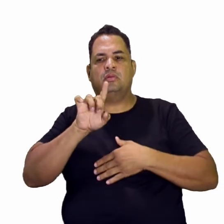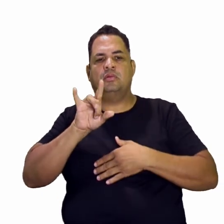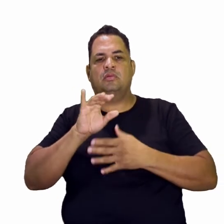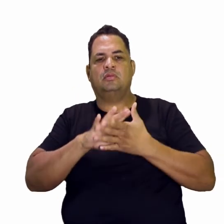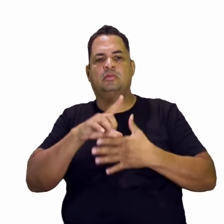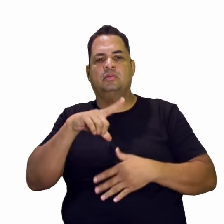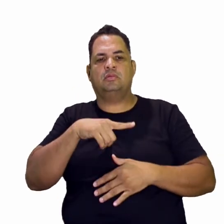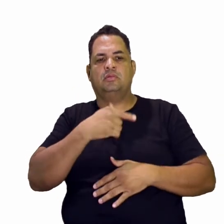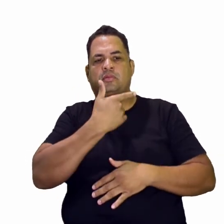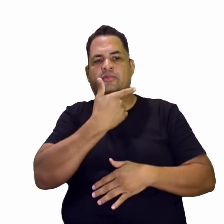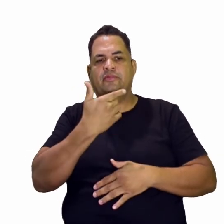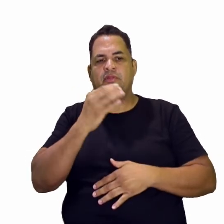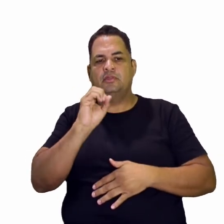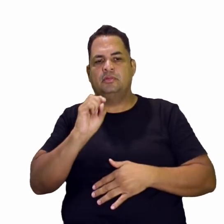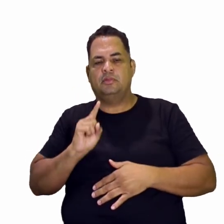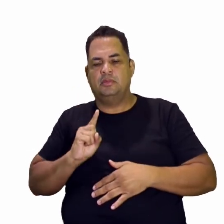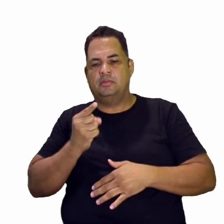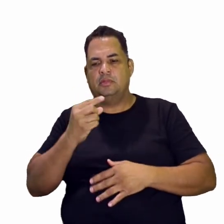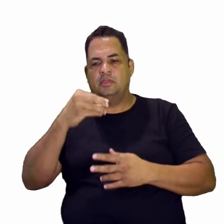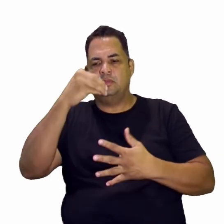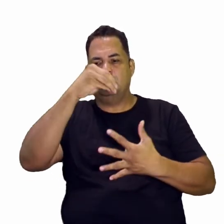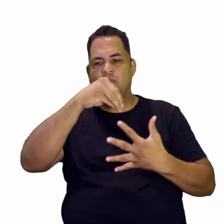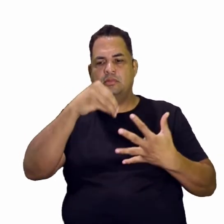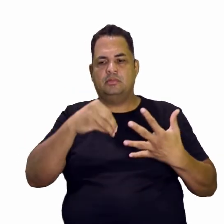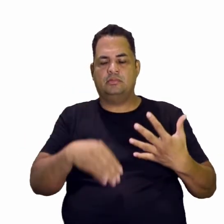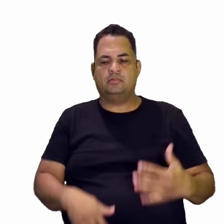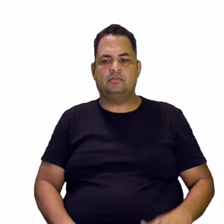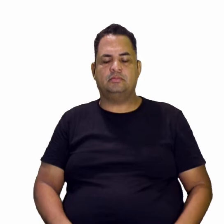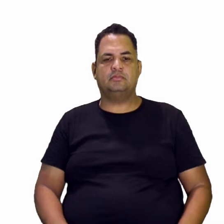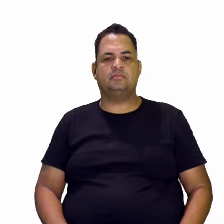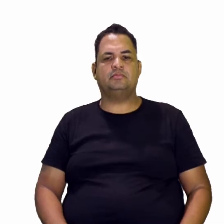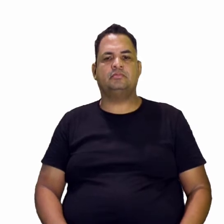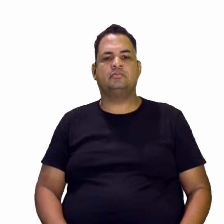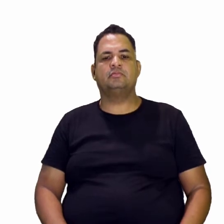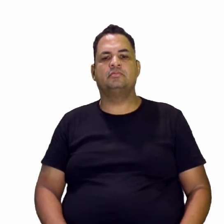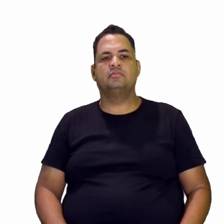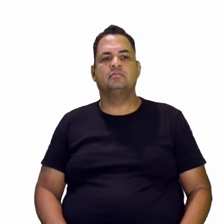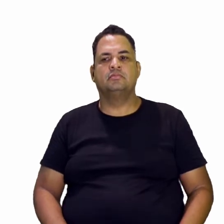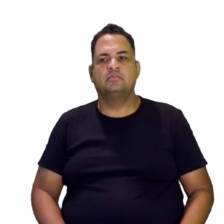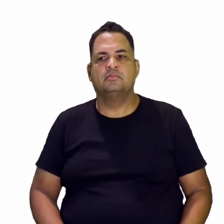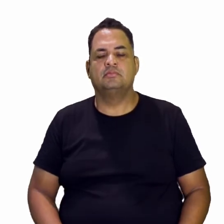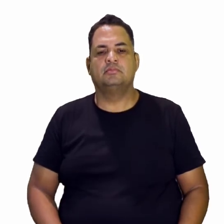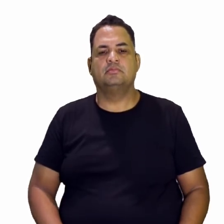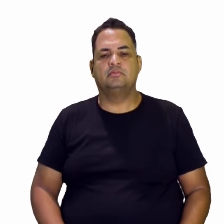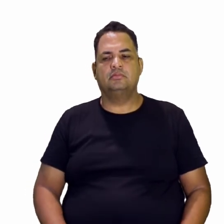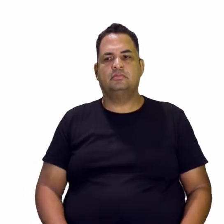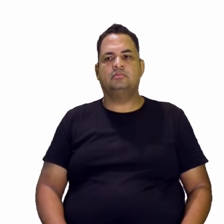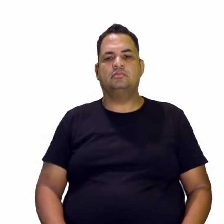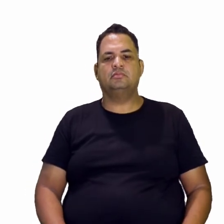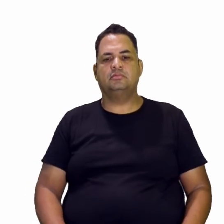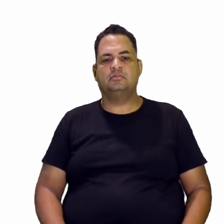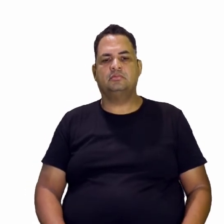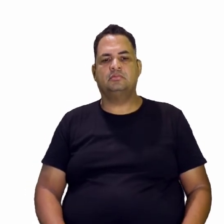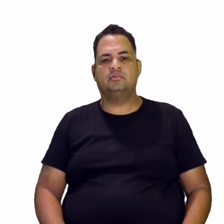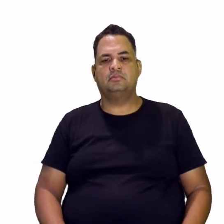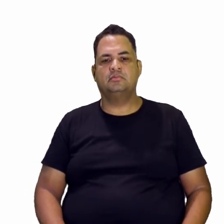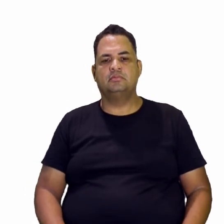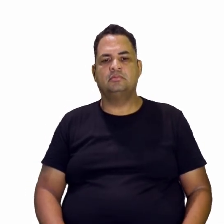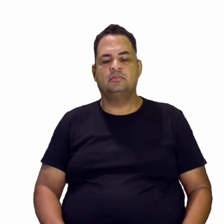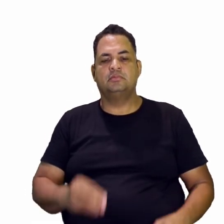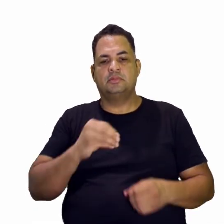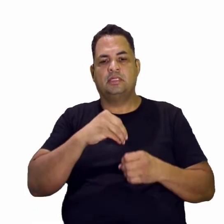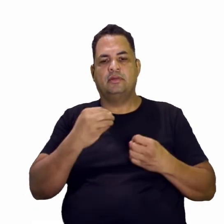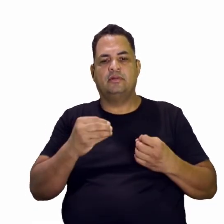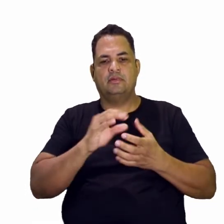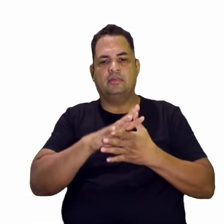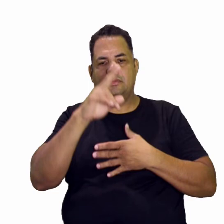com cerca de 20 mil espécies. Pensa, só que vai batendo ali são os insetos, né? Os artrópodes, que